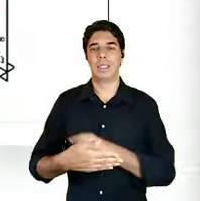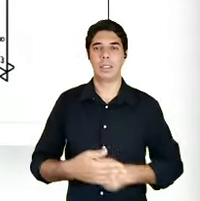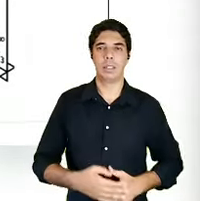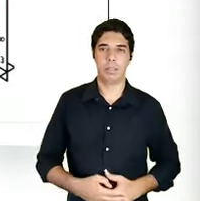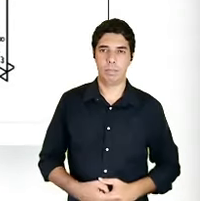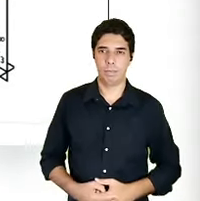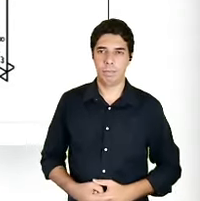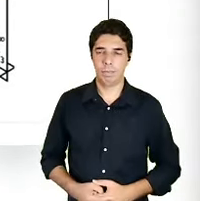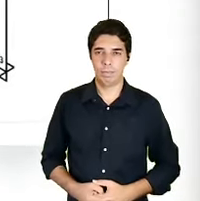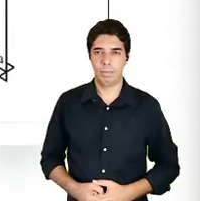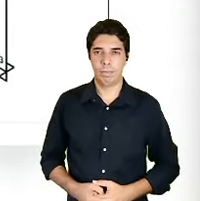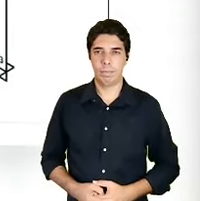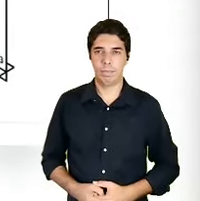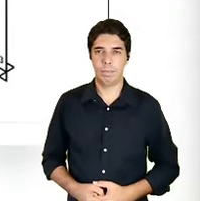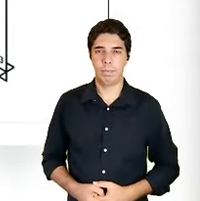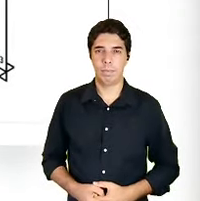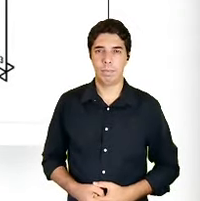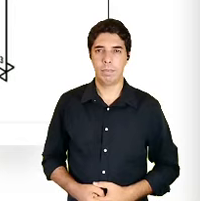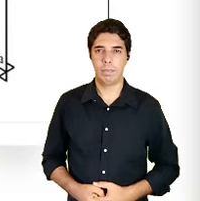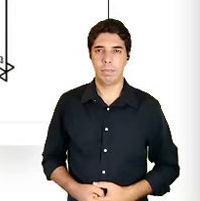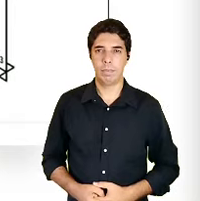das peças, saber que elas são diferentes.